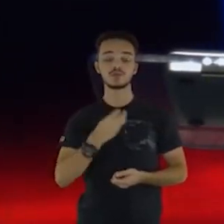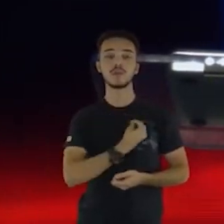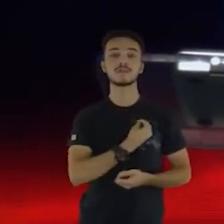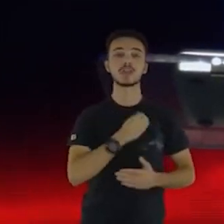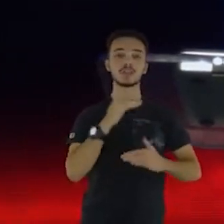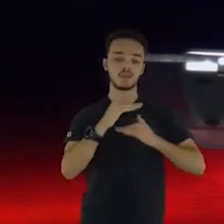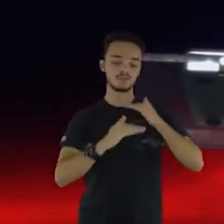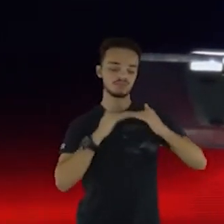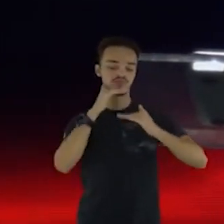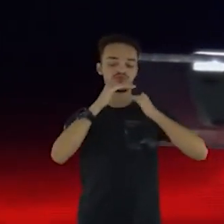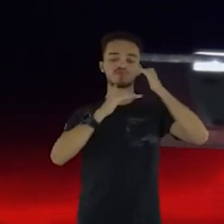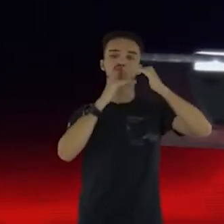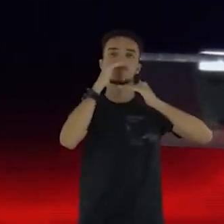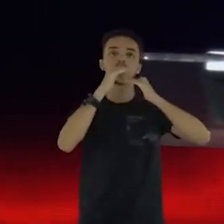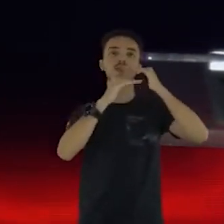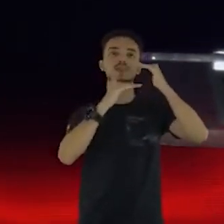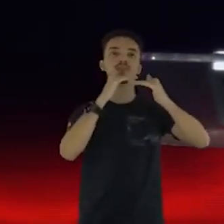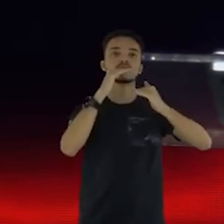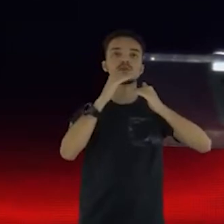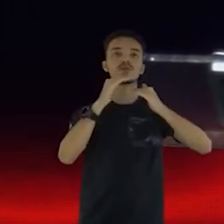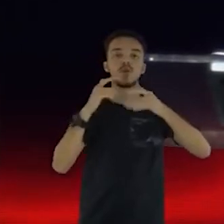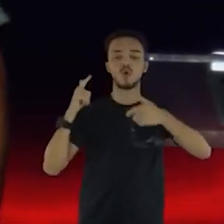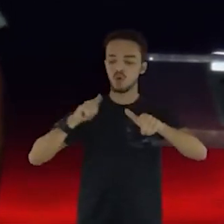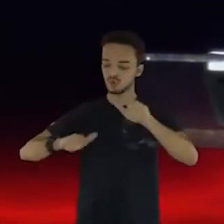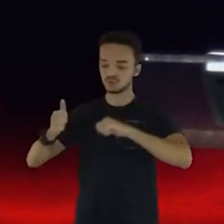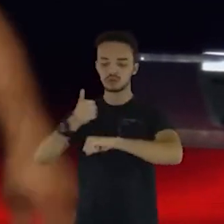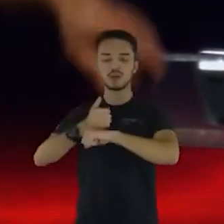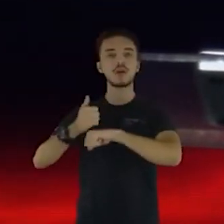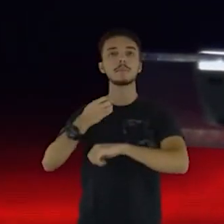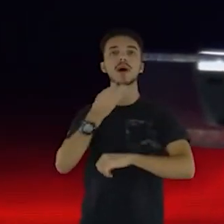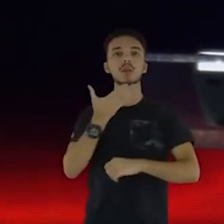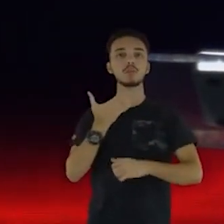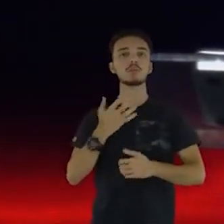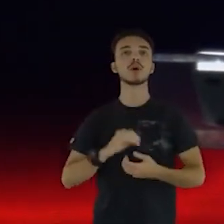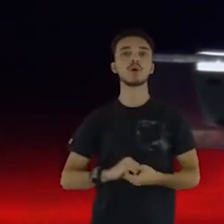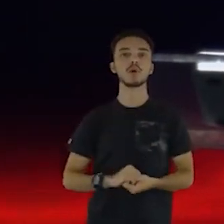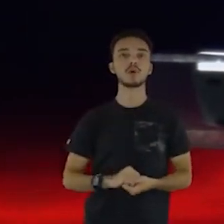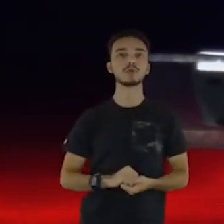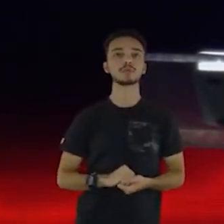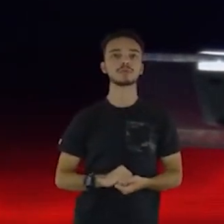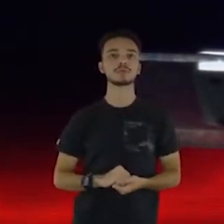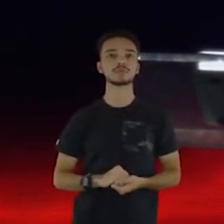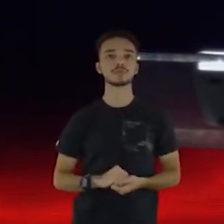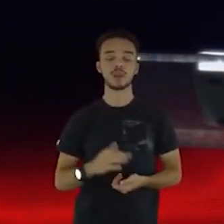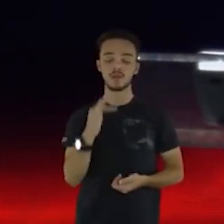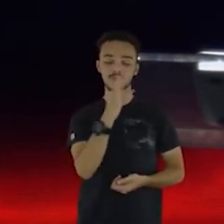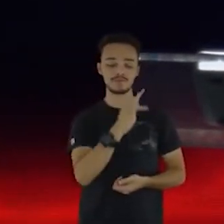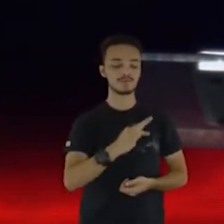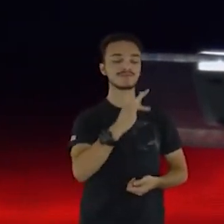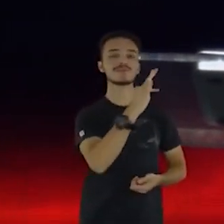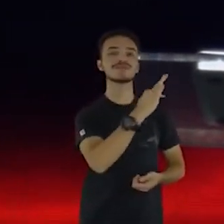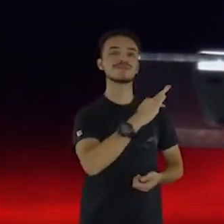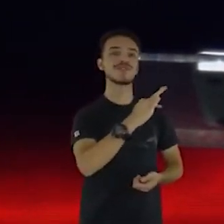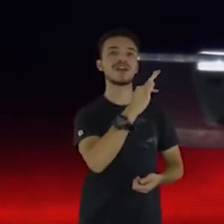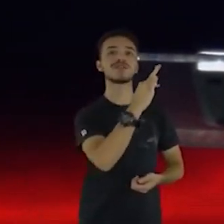que você consiga empregos relevantes, para que você consiga passar em faculdades,